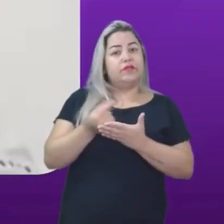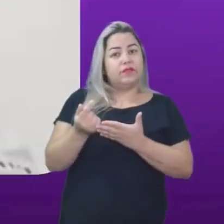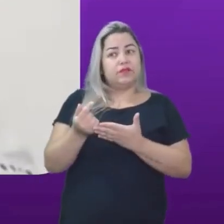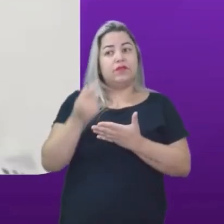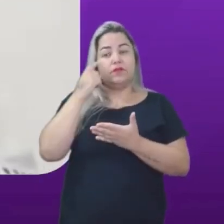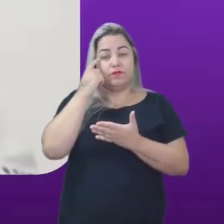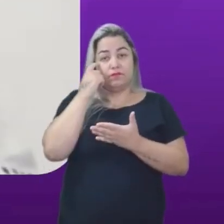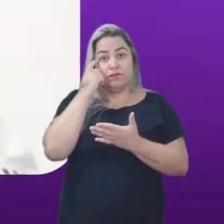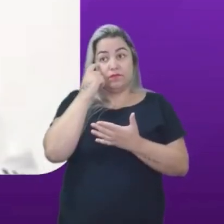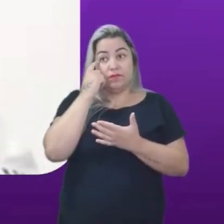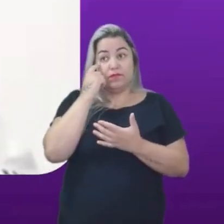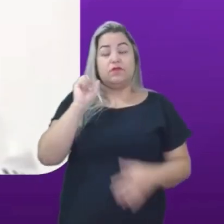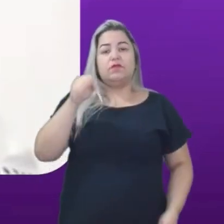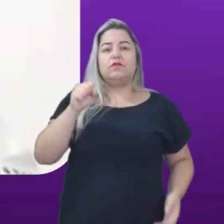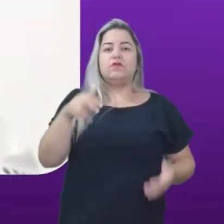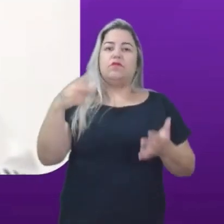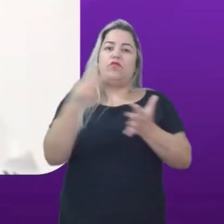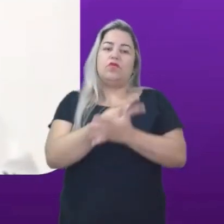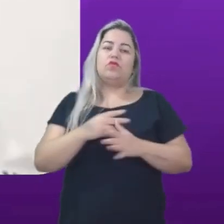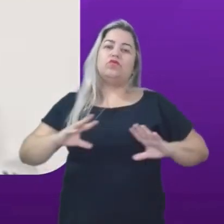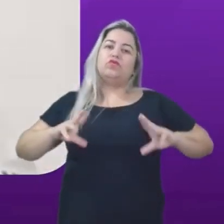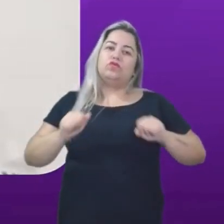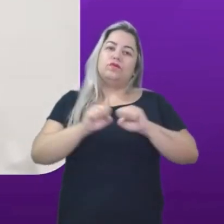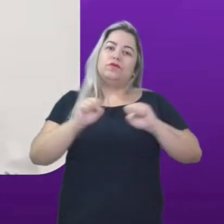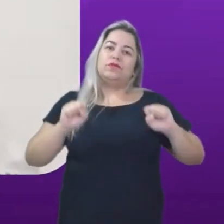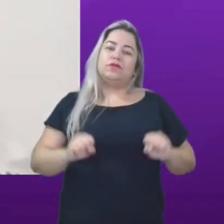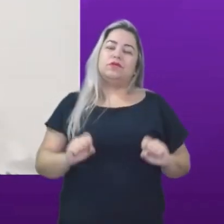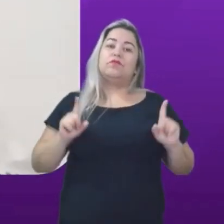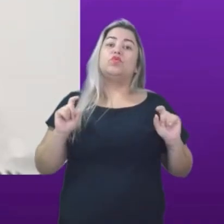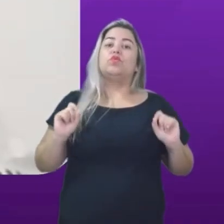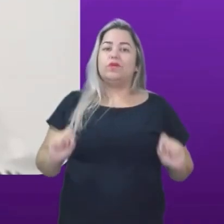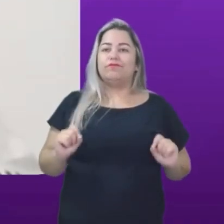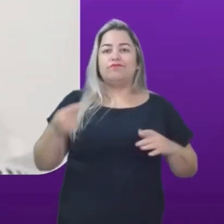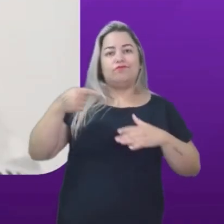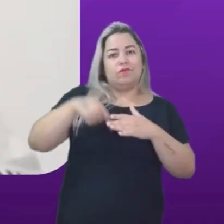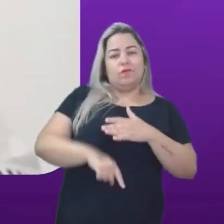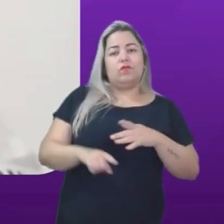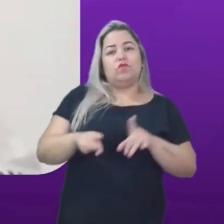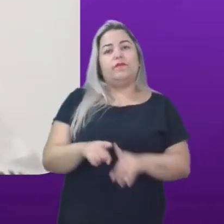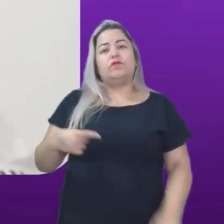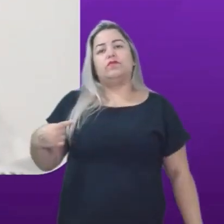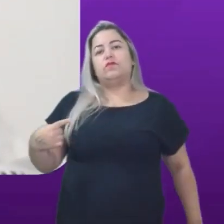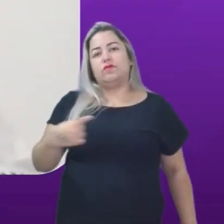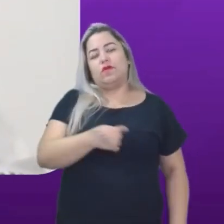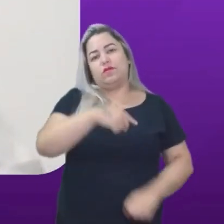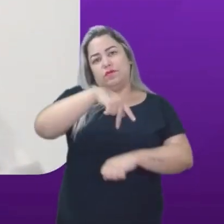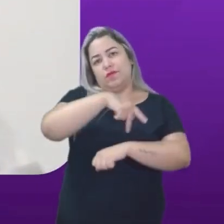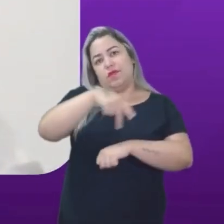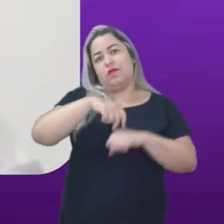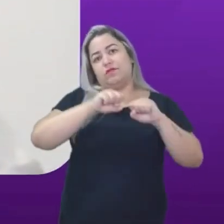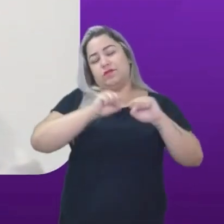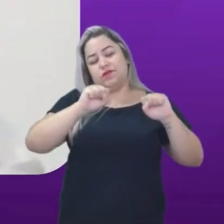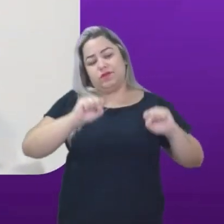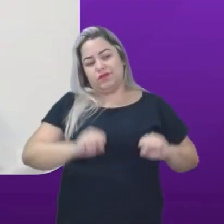e sim o que afeta todo um sistema profundo do nosso país, que é o